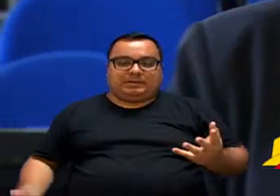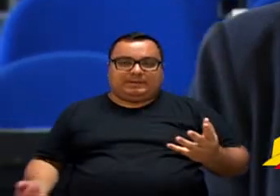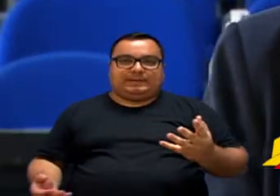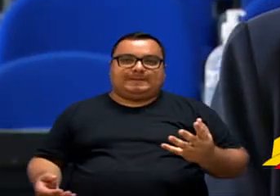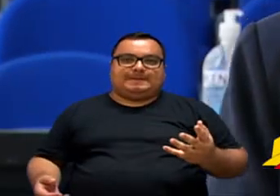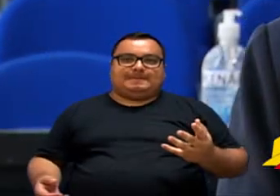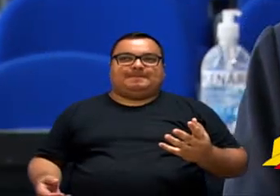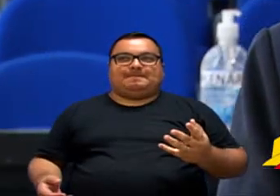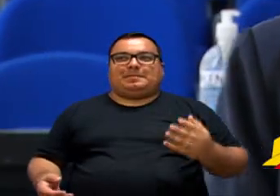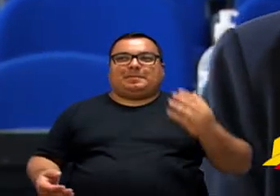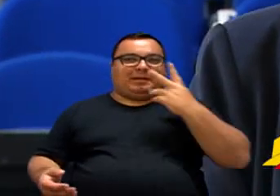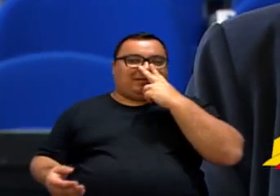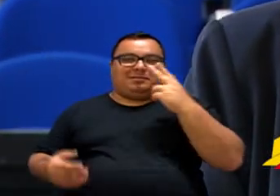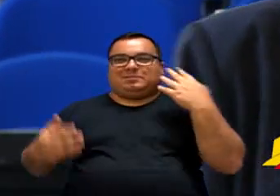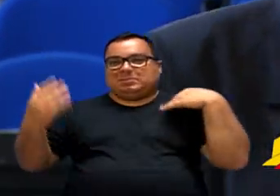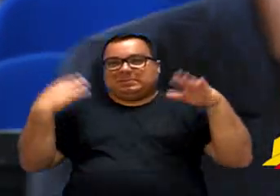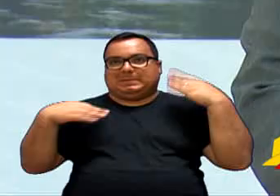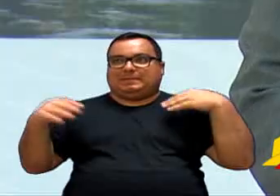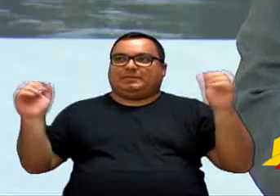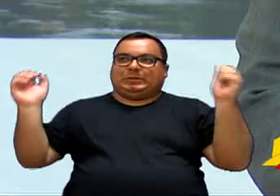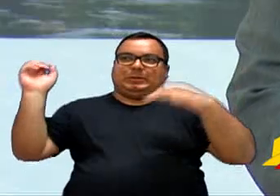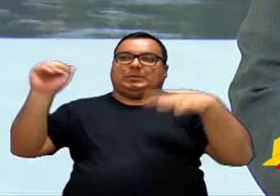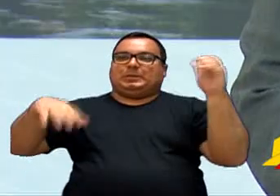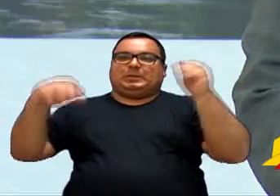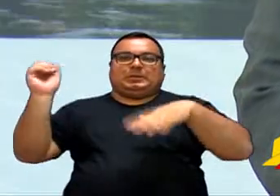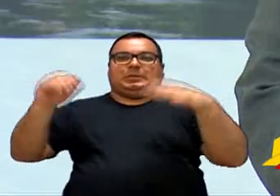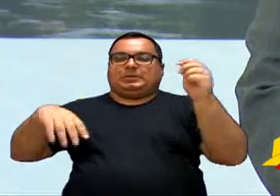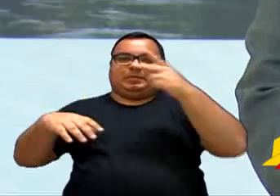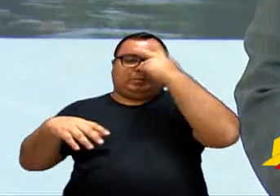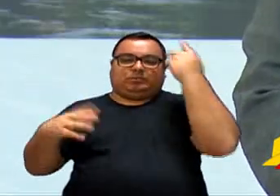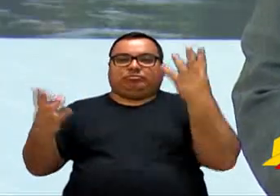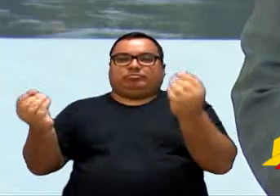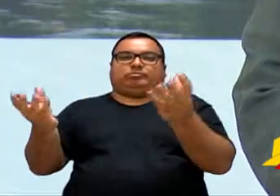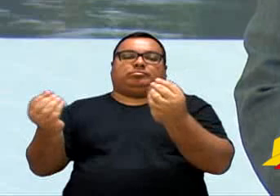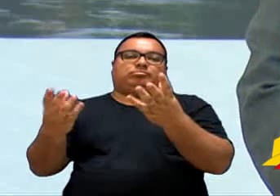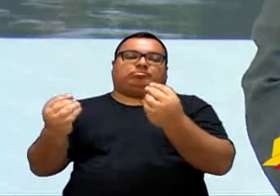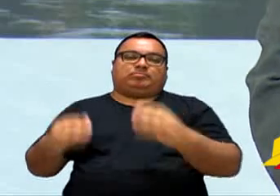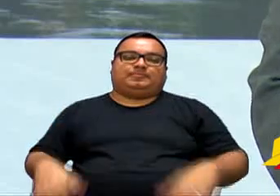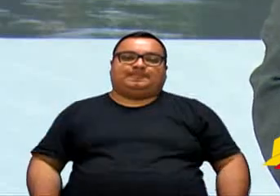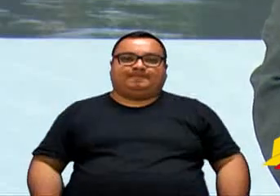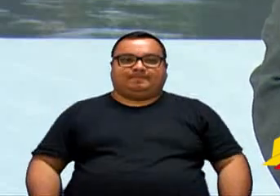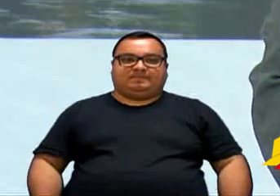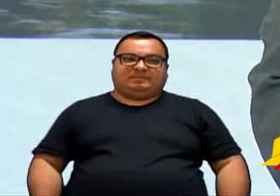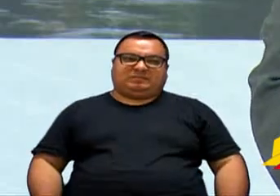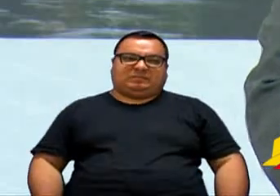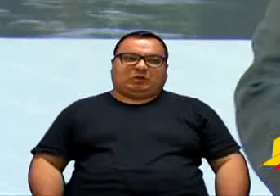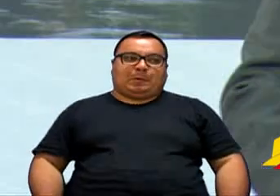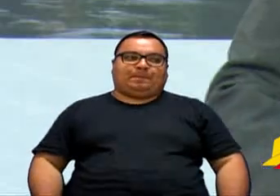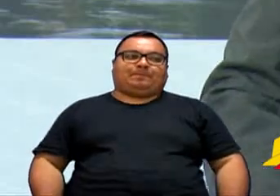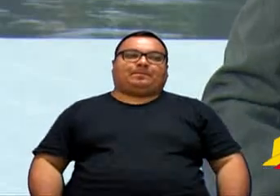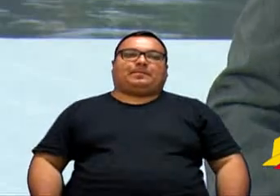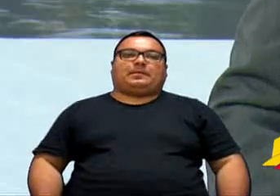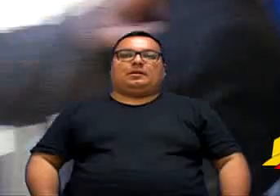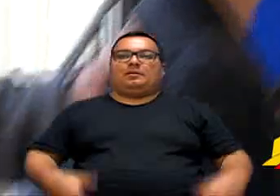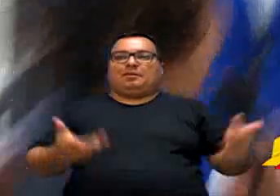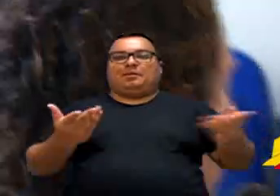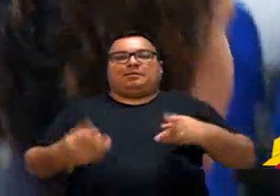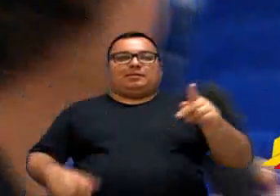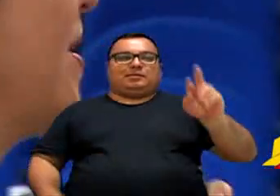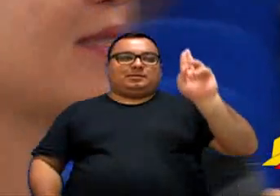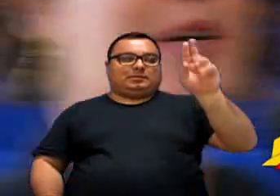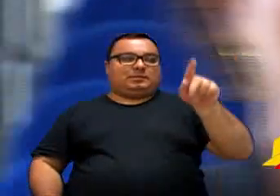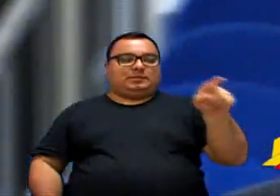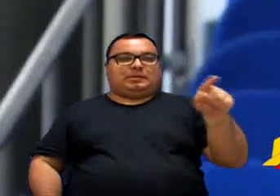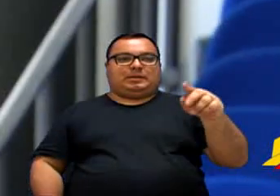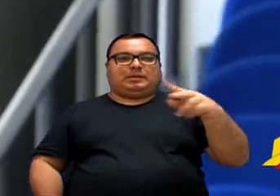seu Paulino lá, que conhece bem a feira, e na figura do seu Paulino, cumprimento todas as pessoas presentes. Bom dia, seu Paulino. E o companheiro, seu Paulino, e